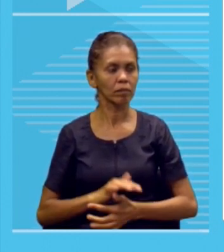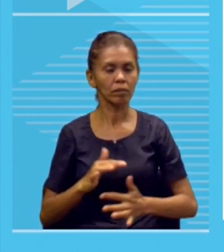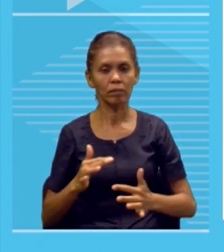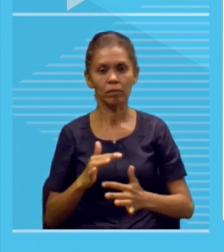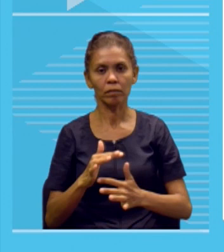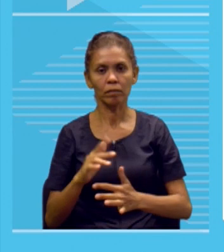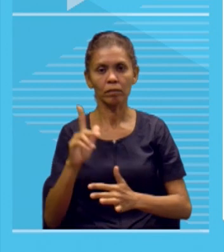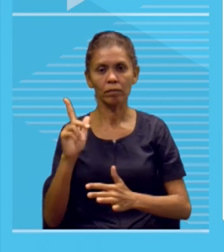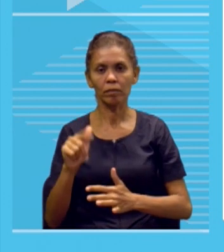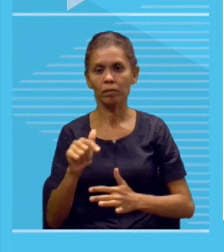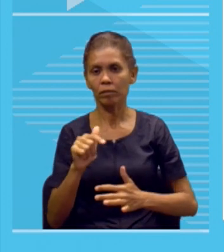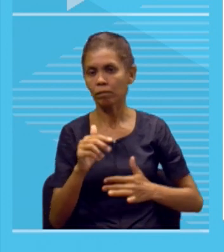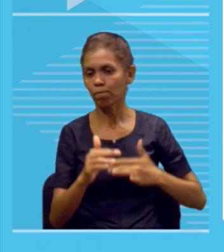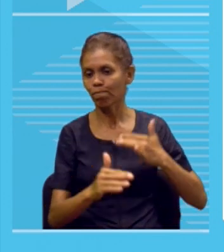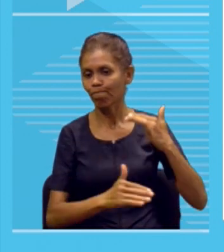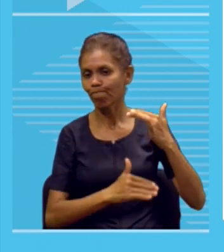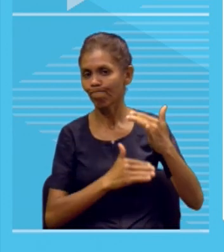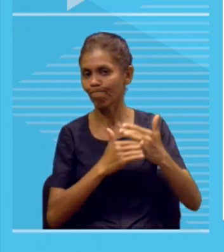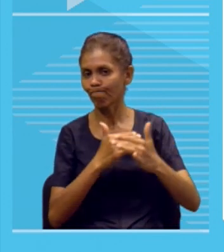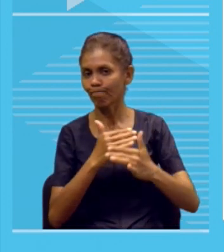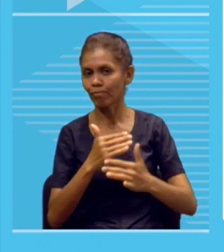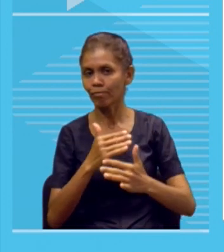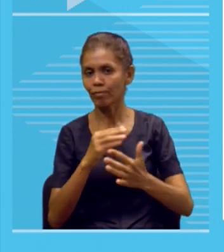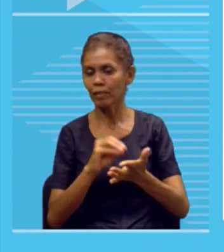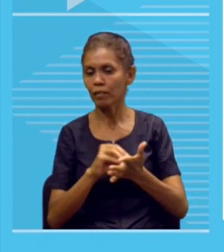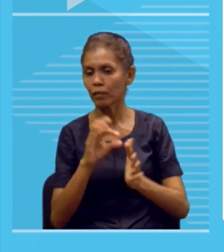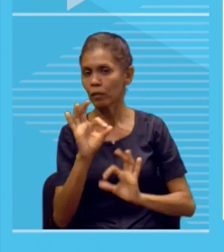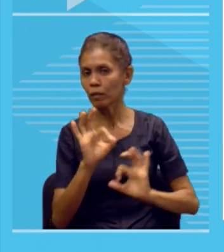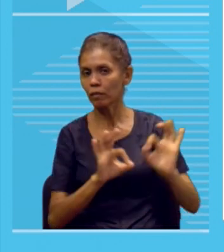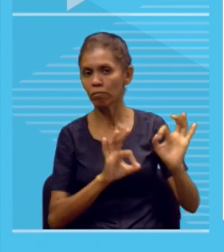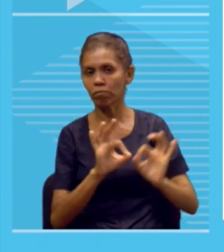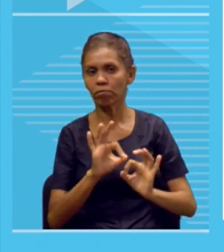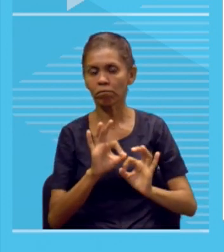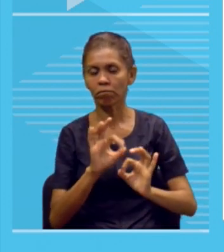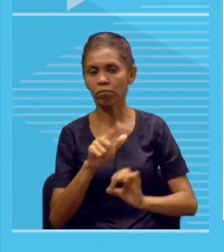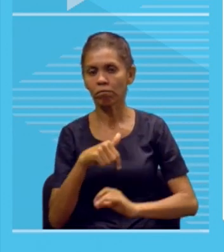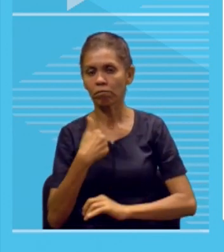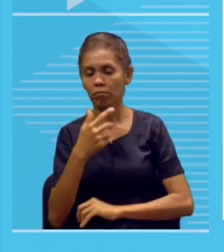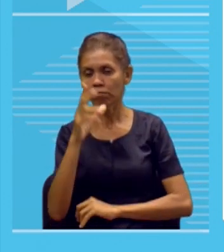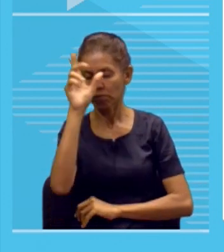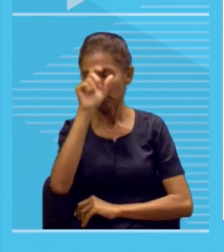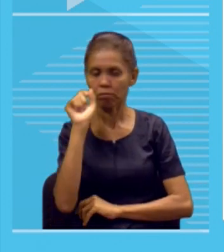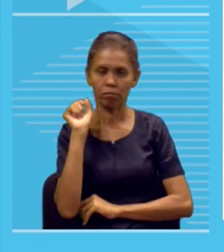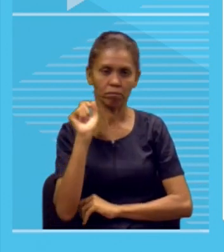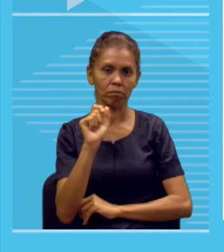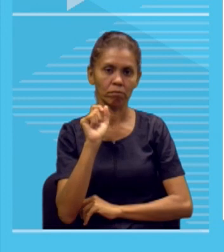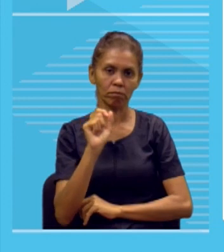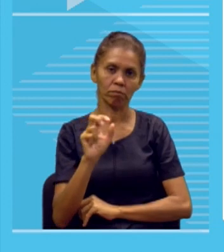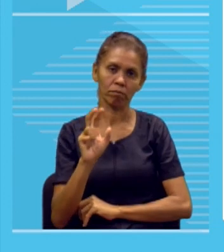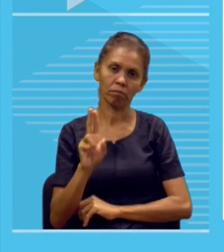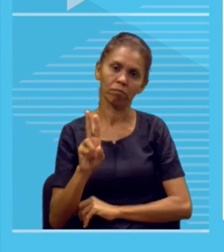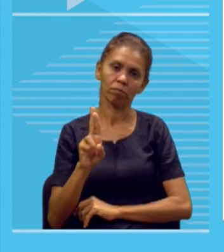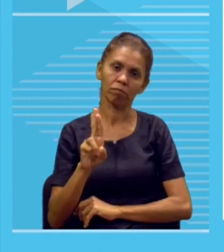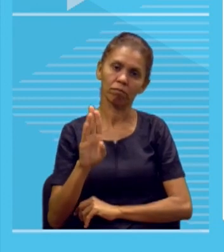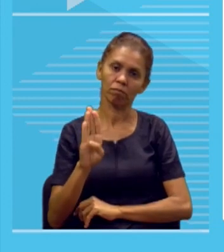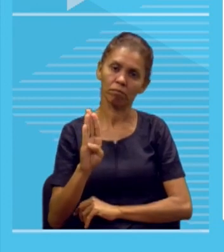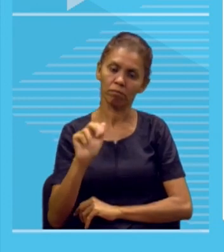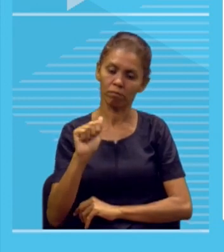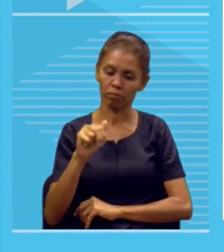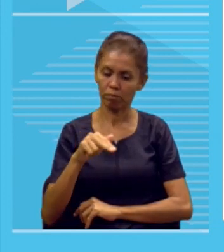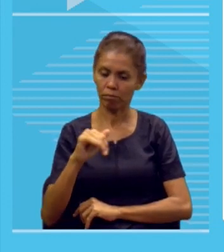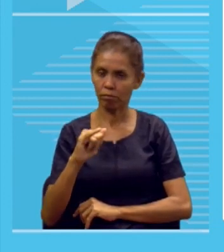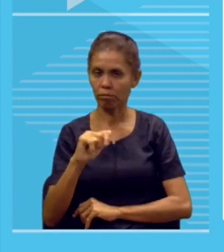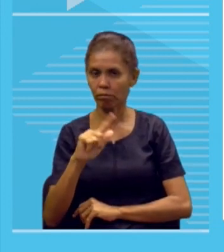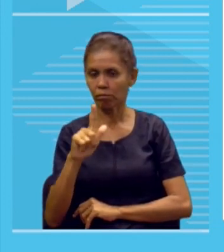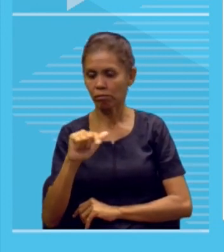e desordenado. Nós aprendemos, né, que quando a gente fala em urbanização, pensando aqui na